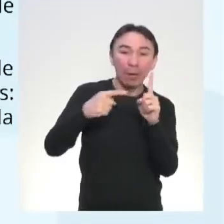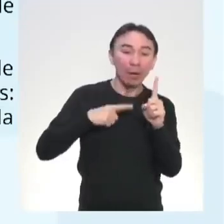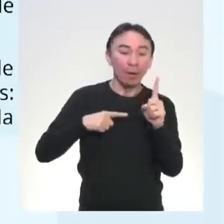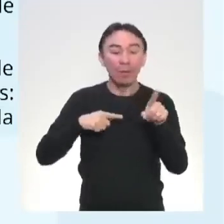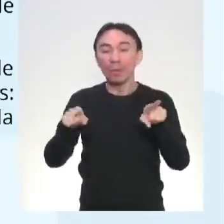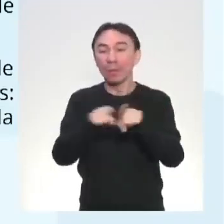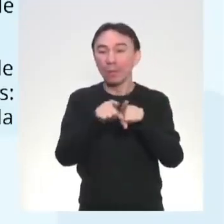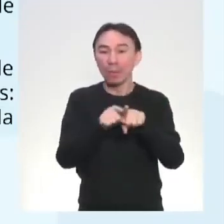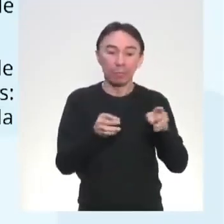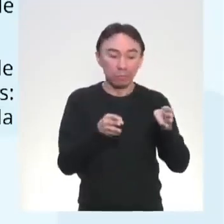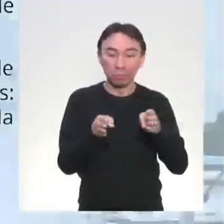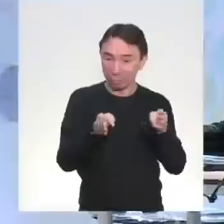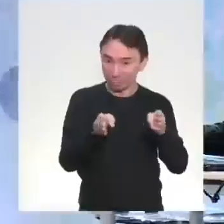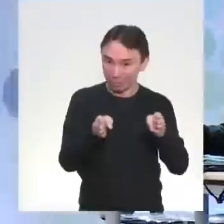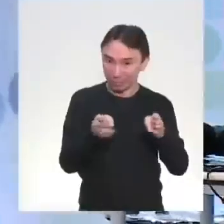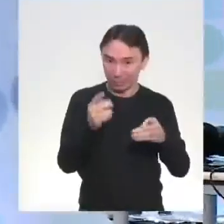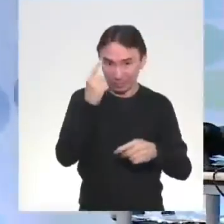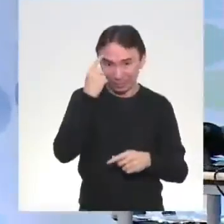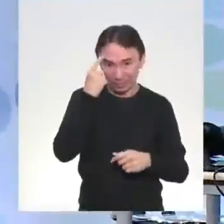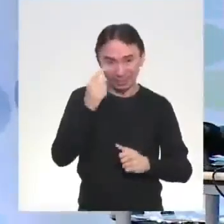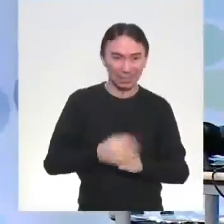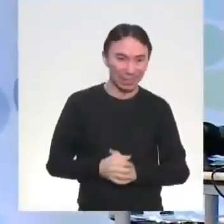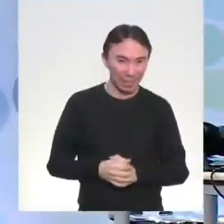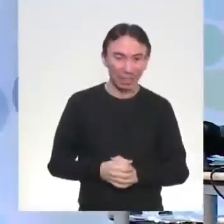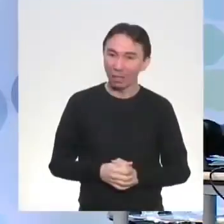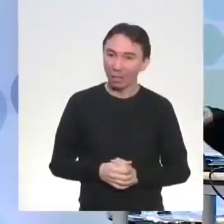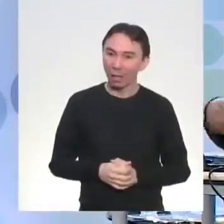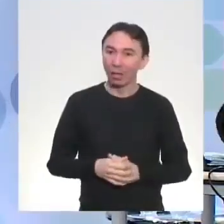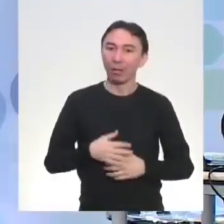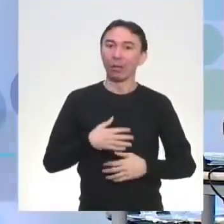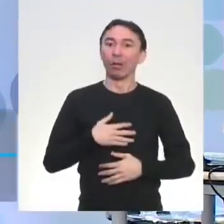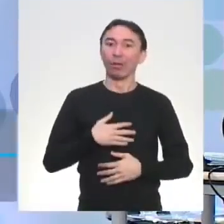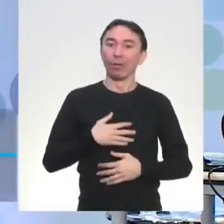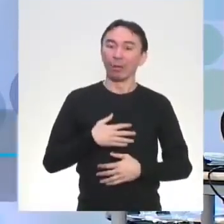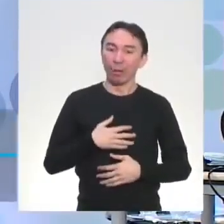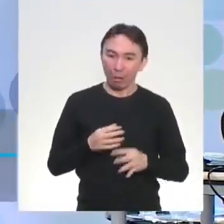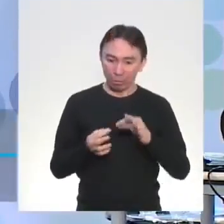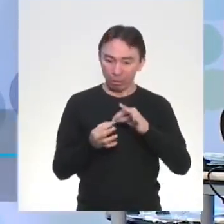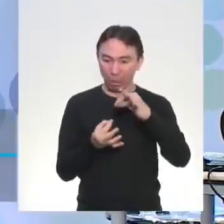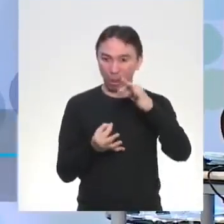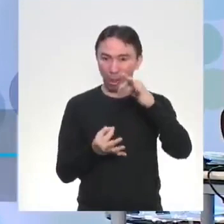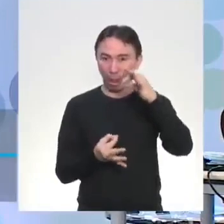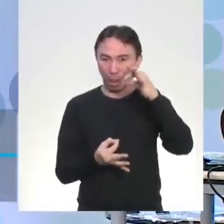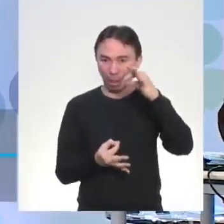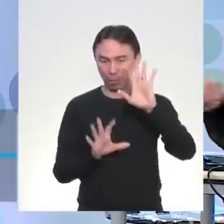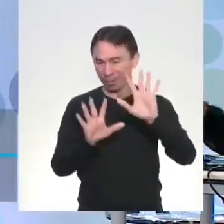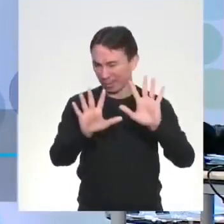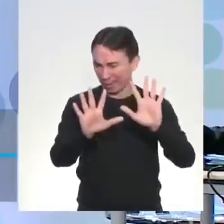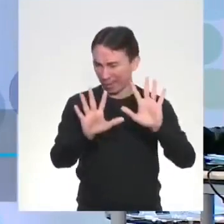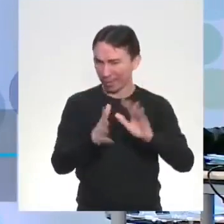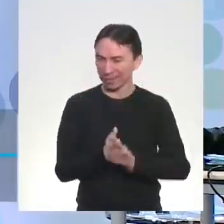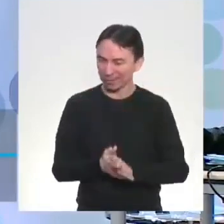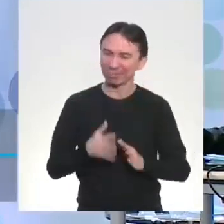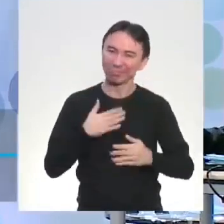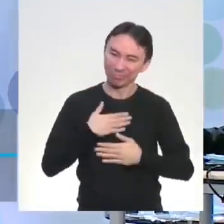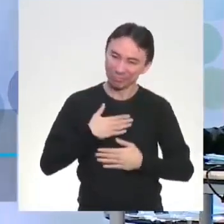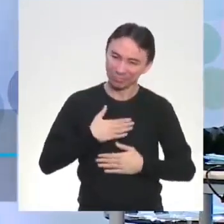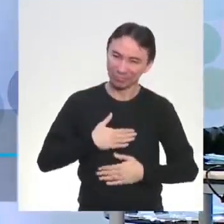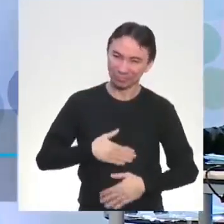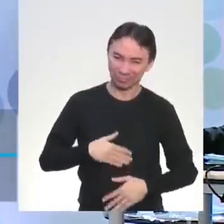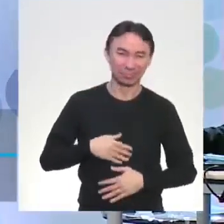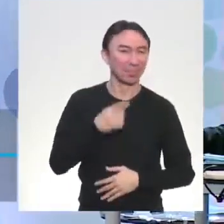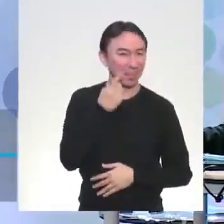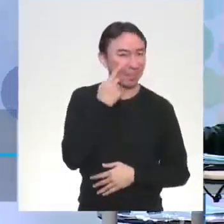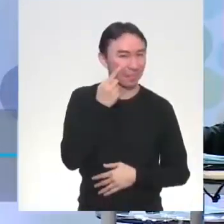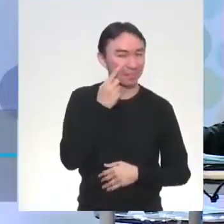lados correspondentes. Nossa, quanta coisa, né? Mas você vai ver que é tranquilo, é bem tranquilinho. Vou já passar o nosso primeiro slide